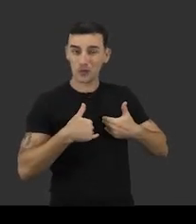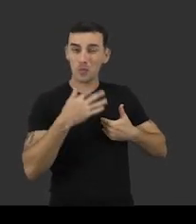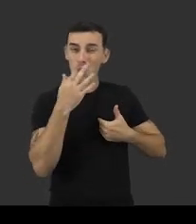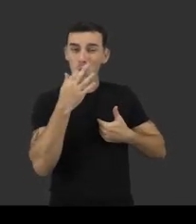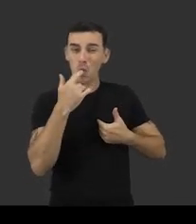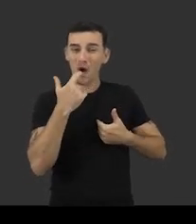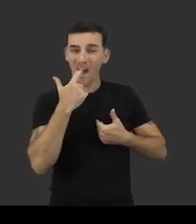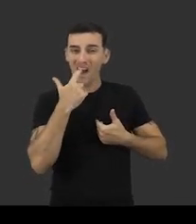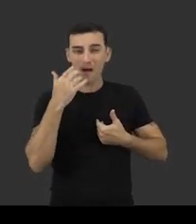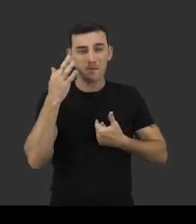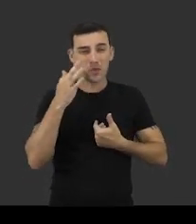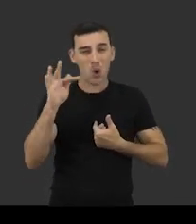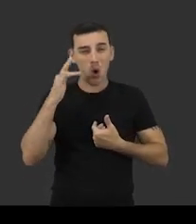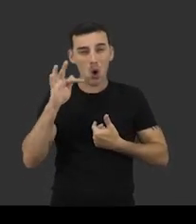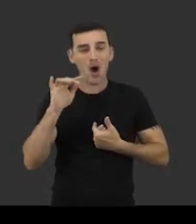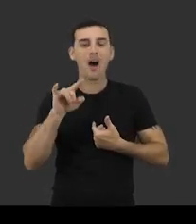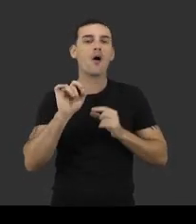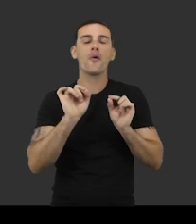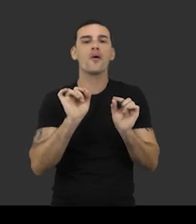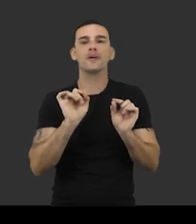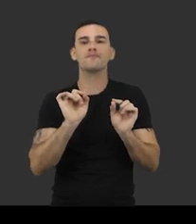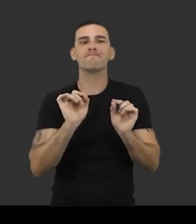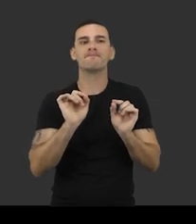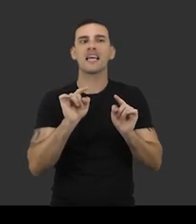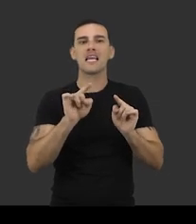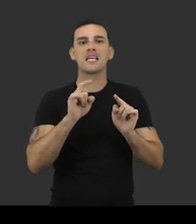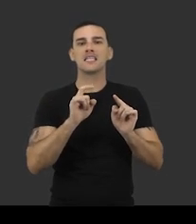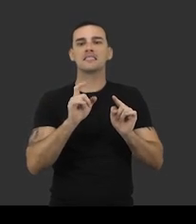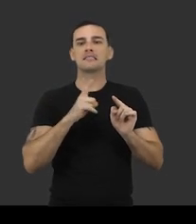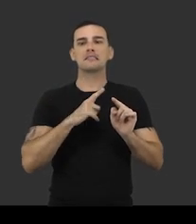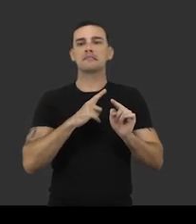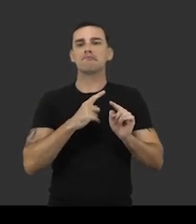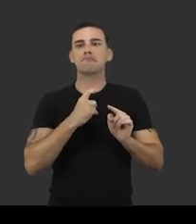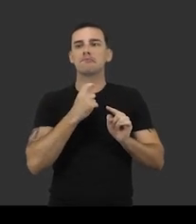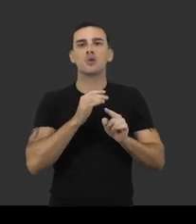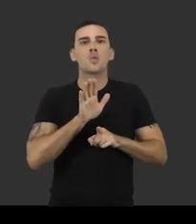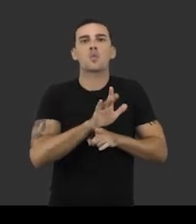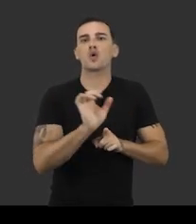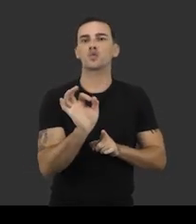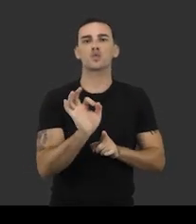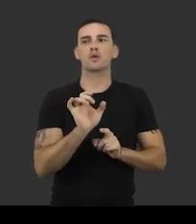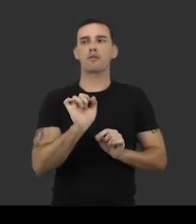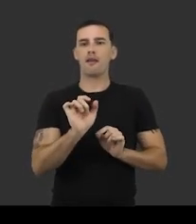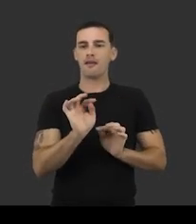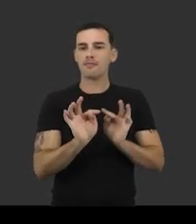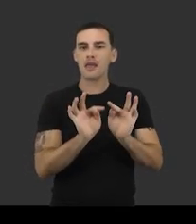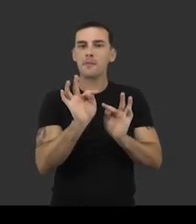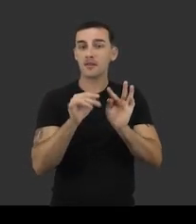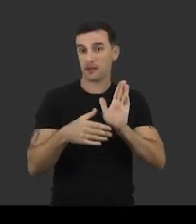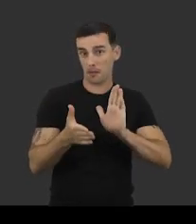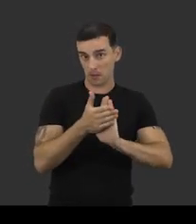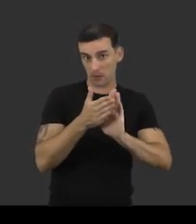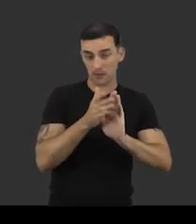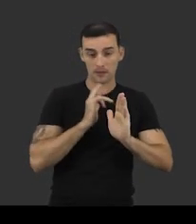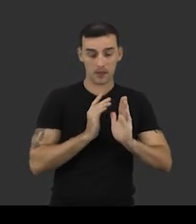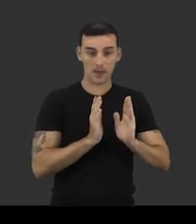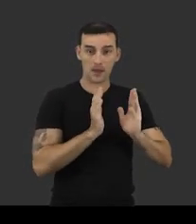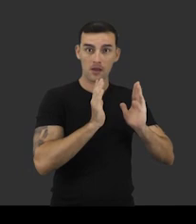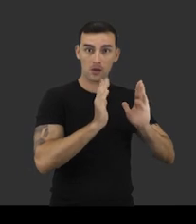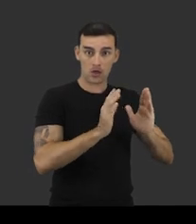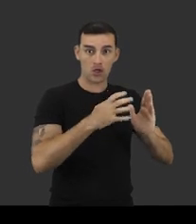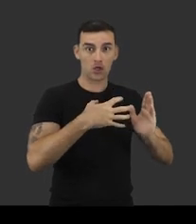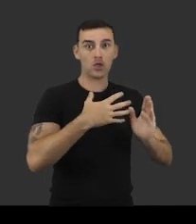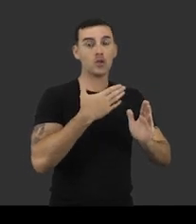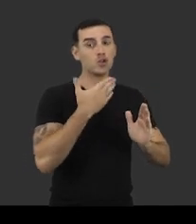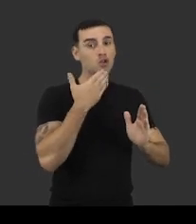e é um paciente com autismo que não colabora frente ao tratamento que eu vou propor para ele, eu tenho 2 cenários. Ou eu